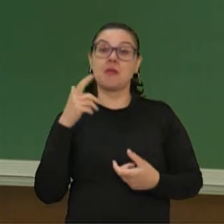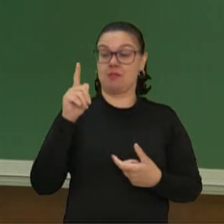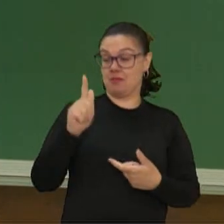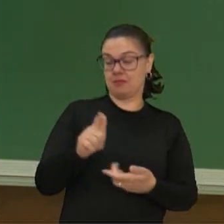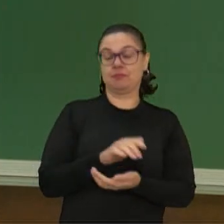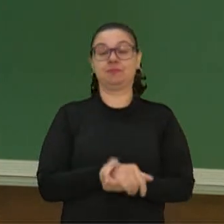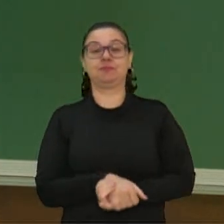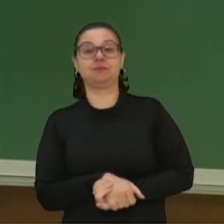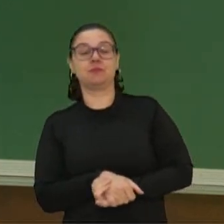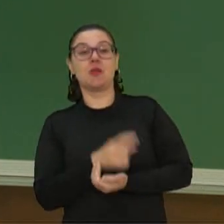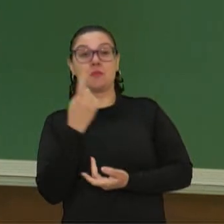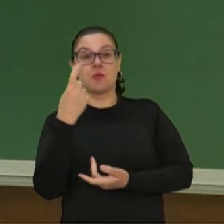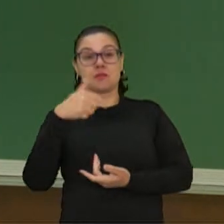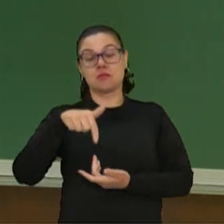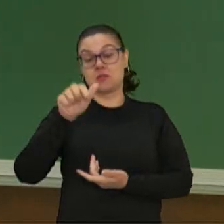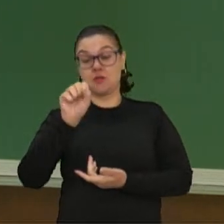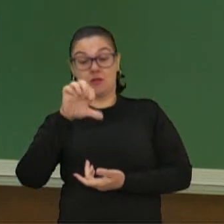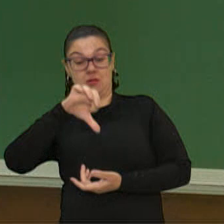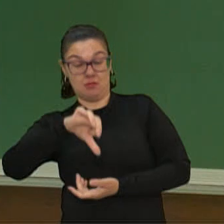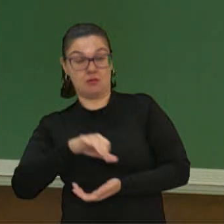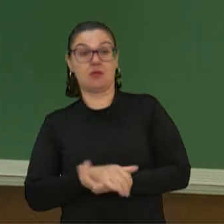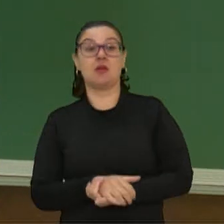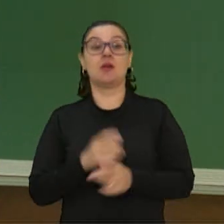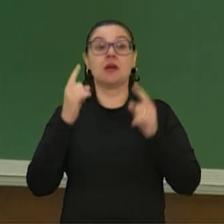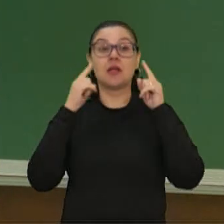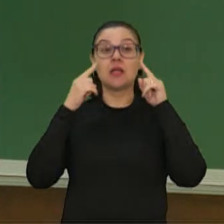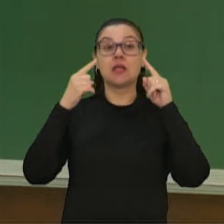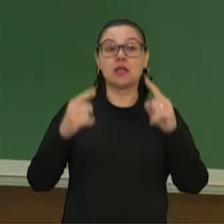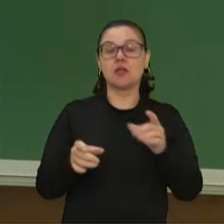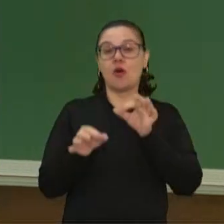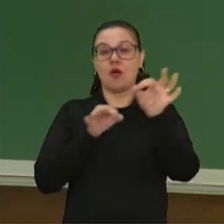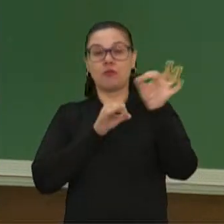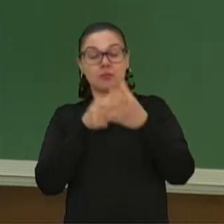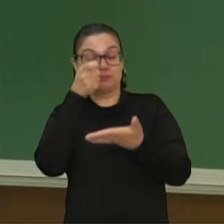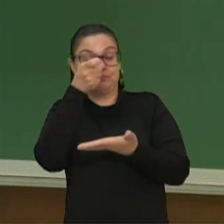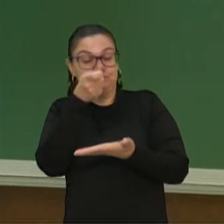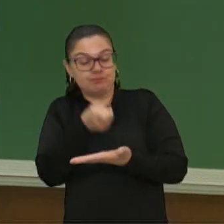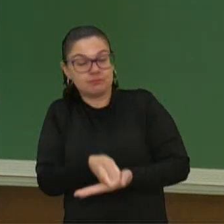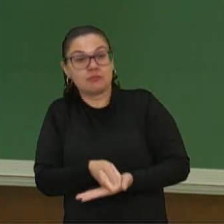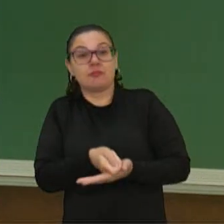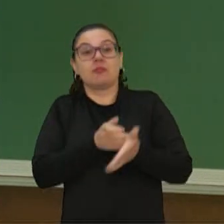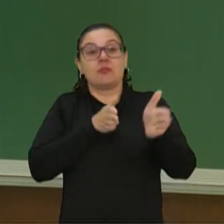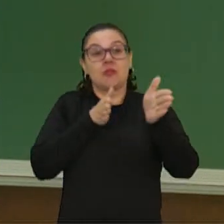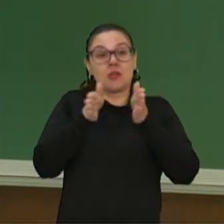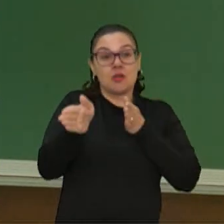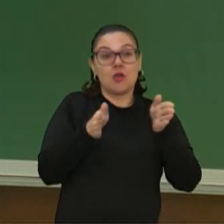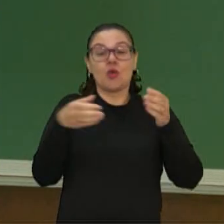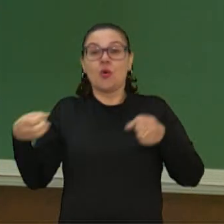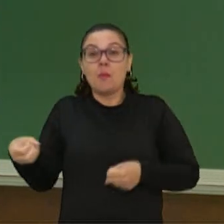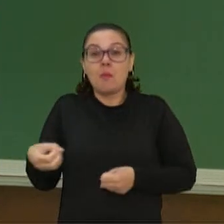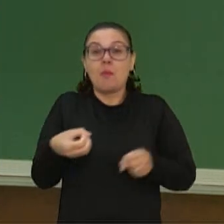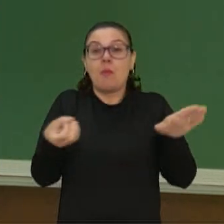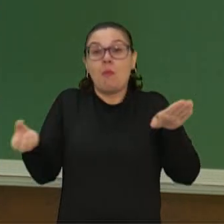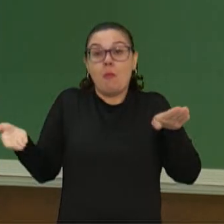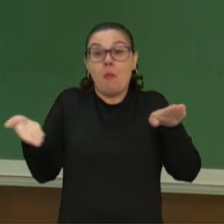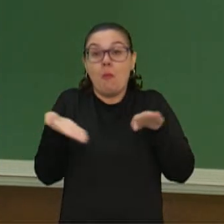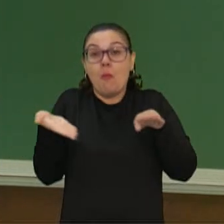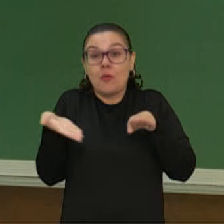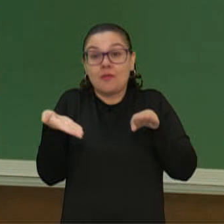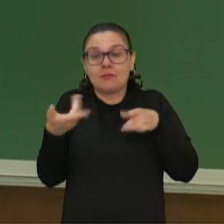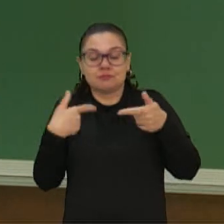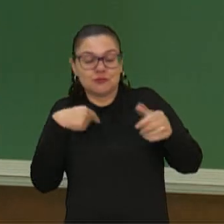Conjuração Mineira, né, de 1789. E as formas fixas com as quais o modernismo tinha rompido, ela